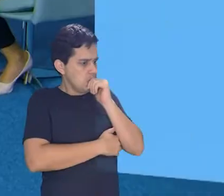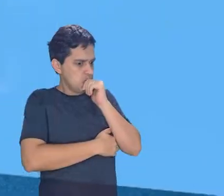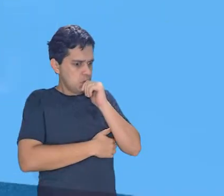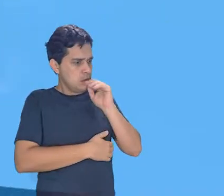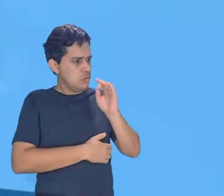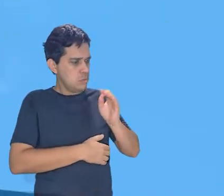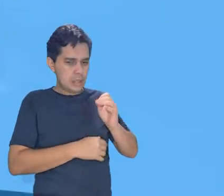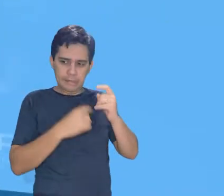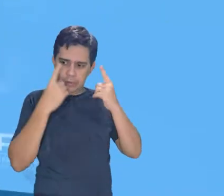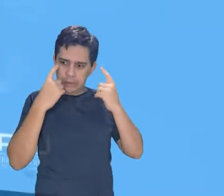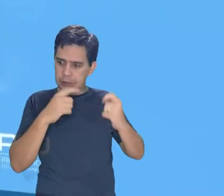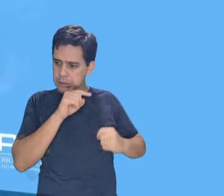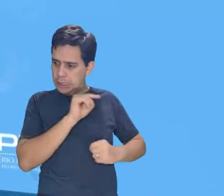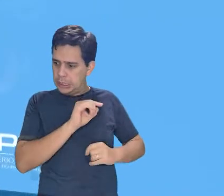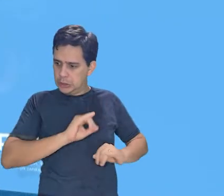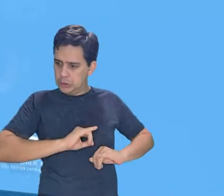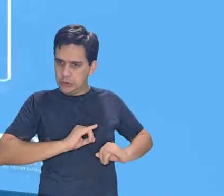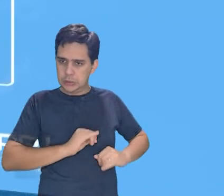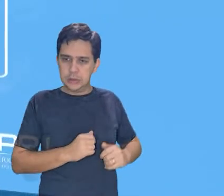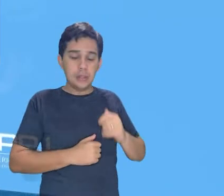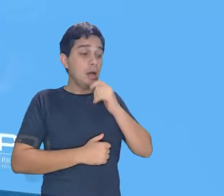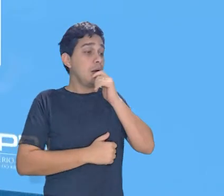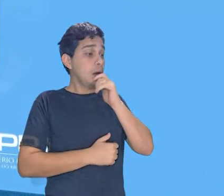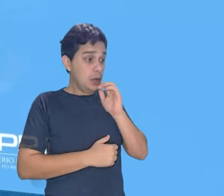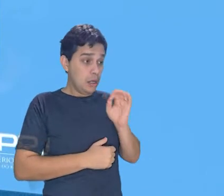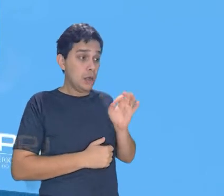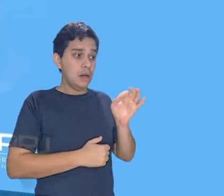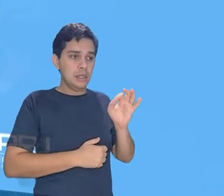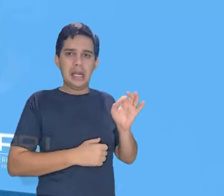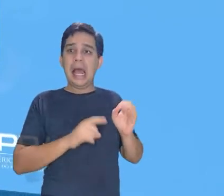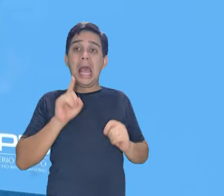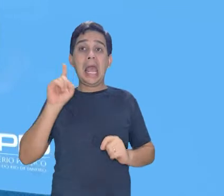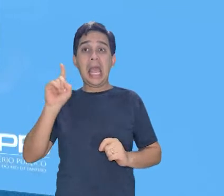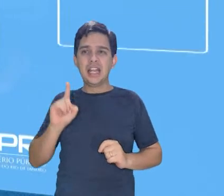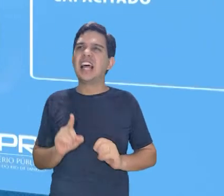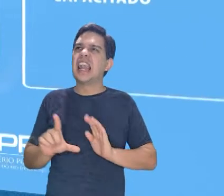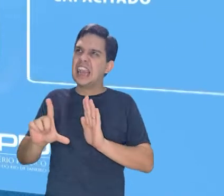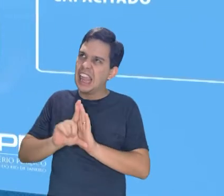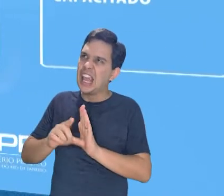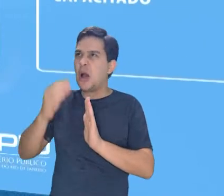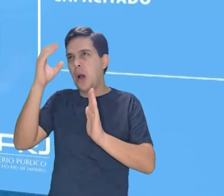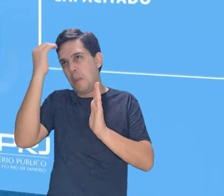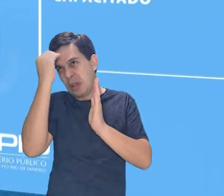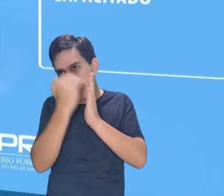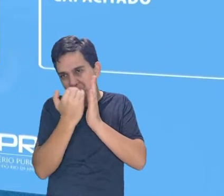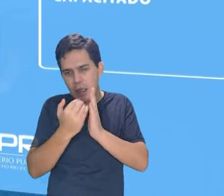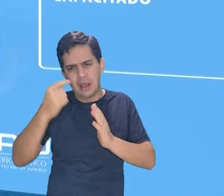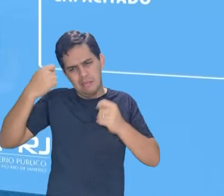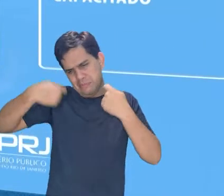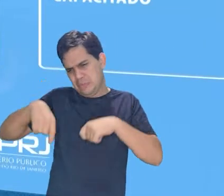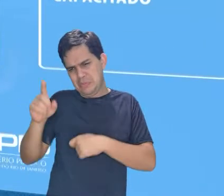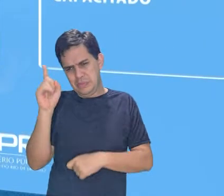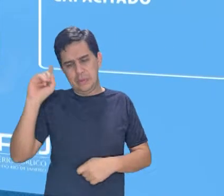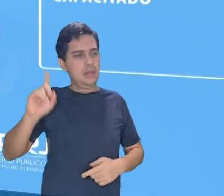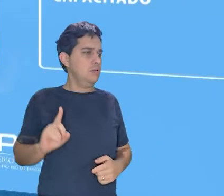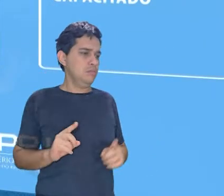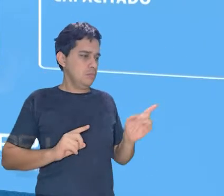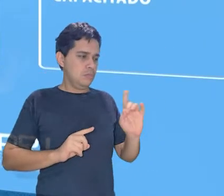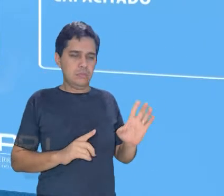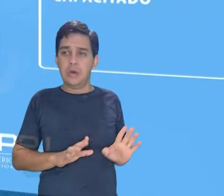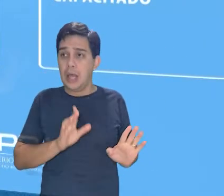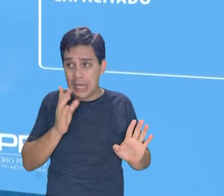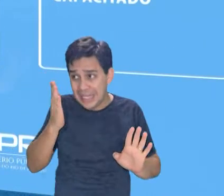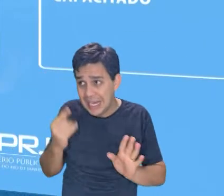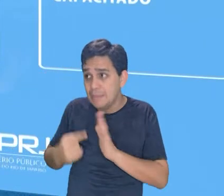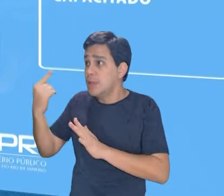de violência, ela não é obrigada a conhecer os trâmites da justiça ou saber para onde encaminhar. Simplesmente ela tem que procurar ajuda,